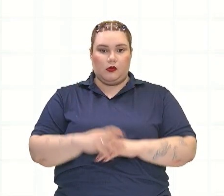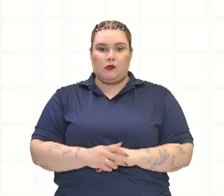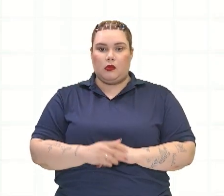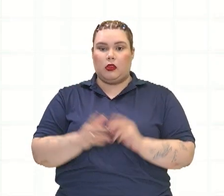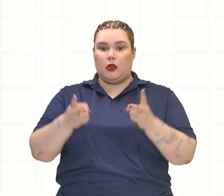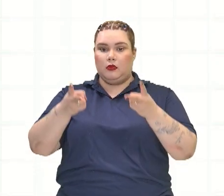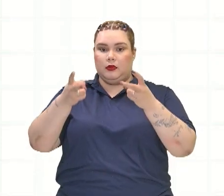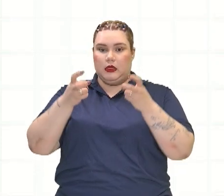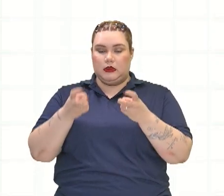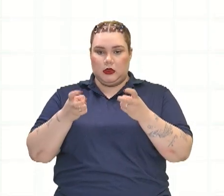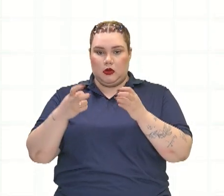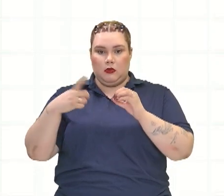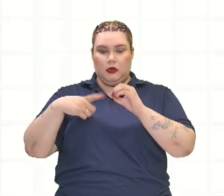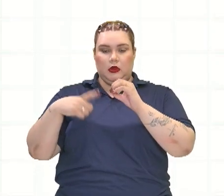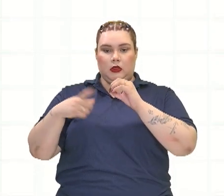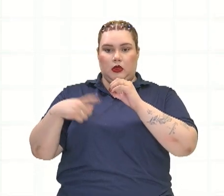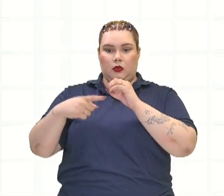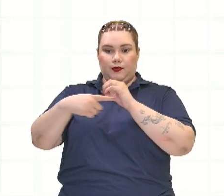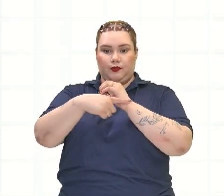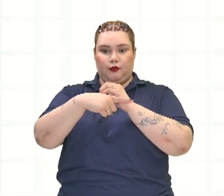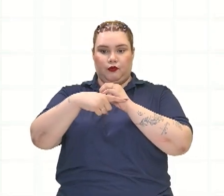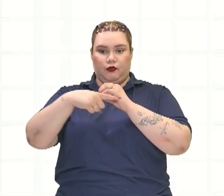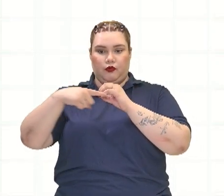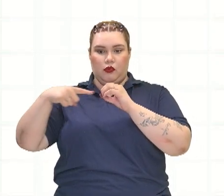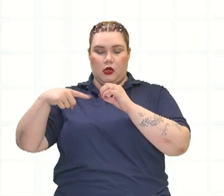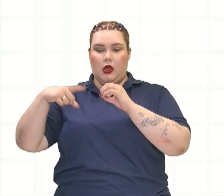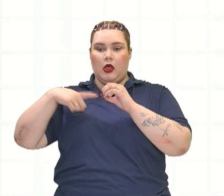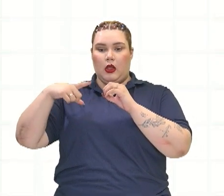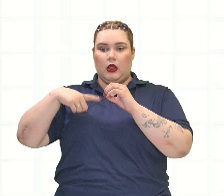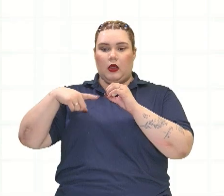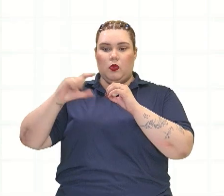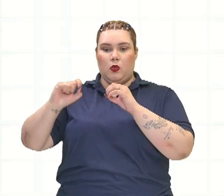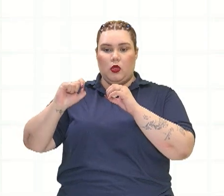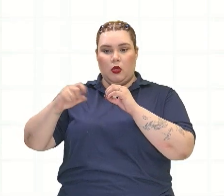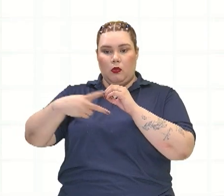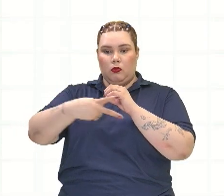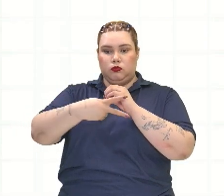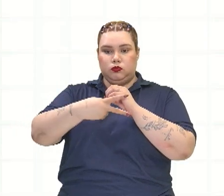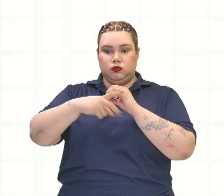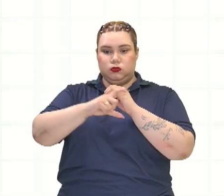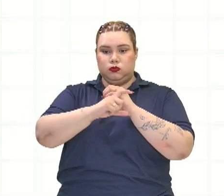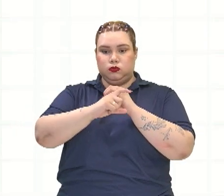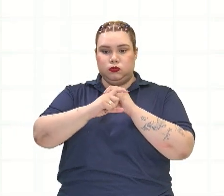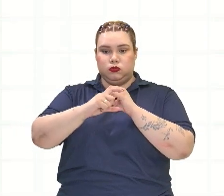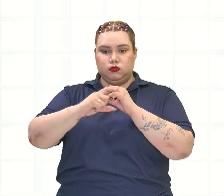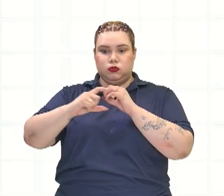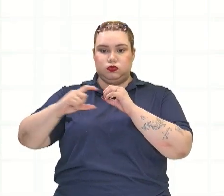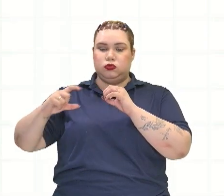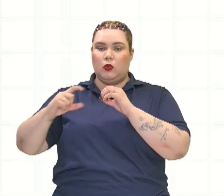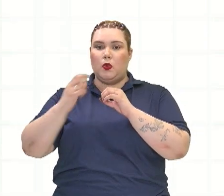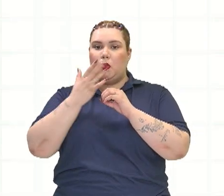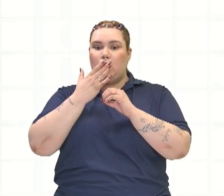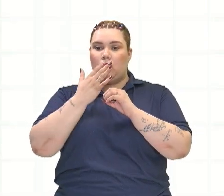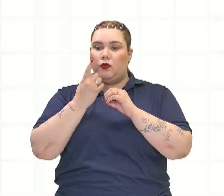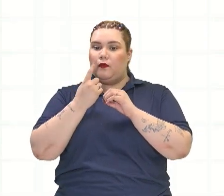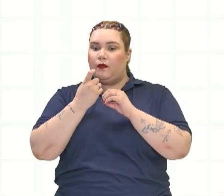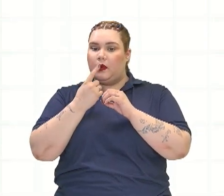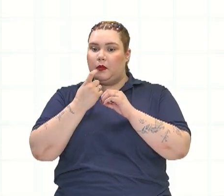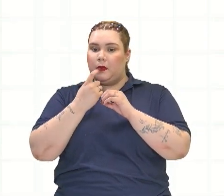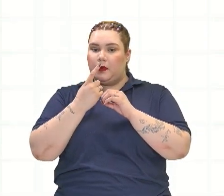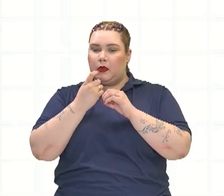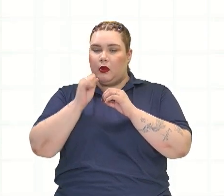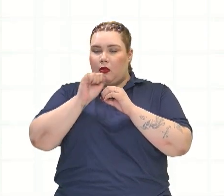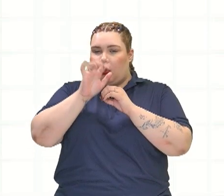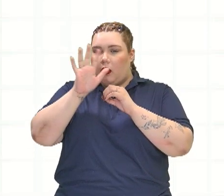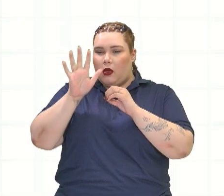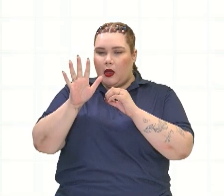essa linha, essas áreas que estão próximas à linha do Equador, elas estão pintadas aí de vermelho, né? Uma cor assim